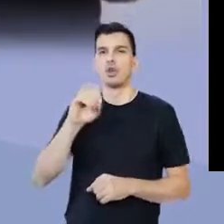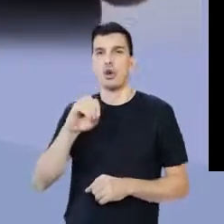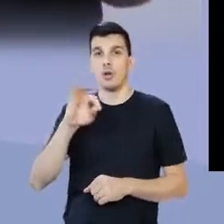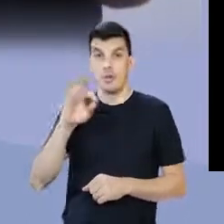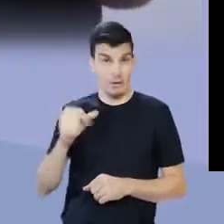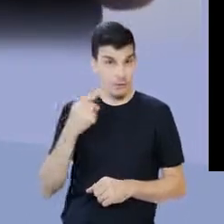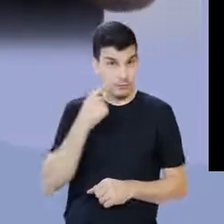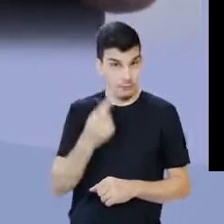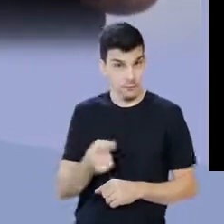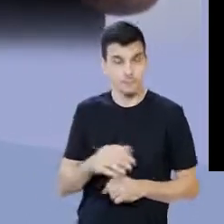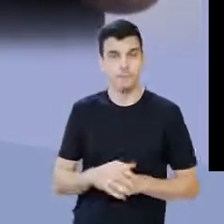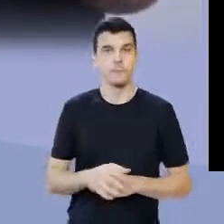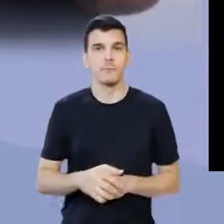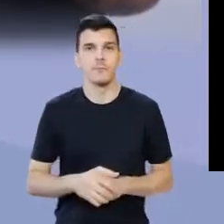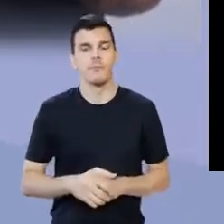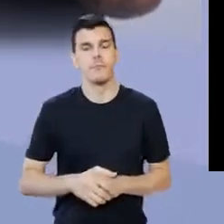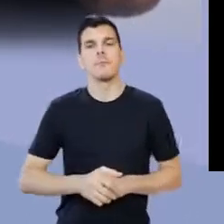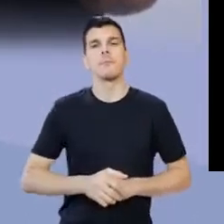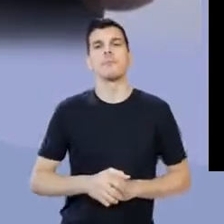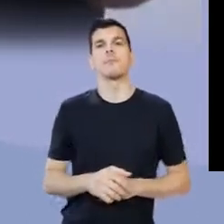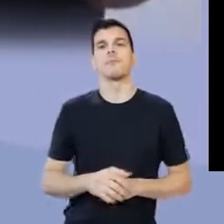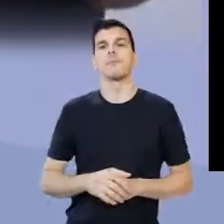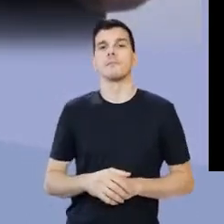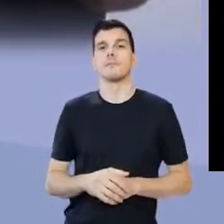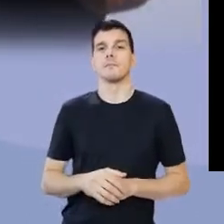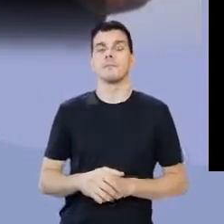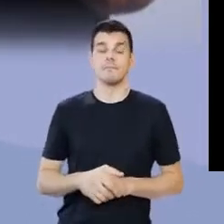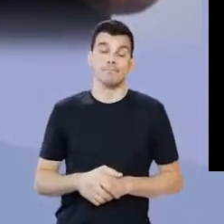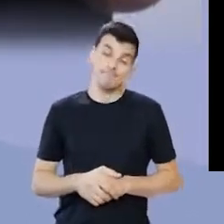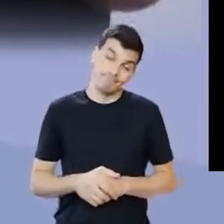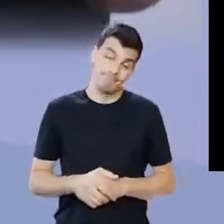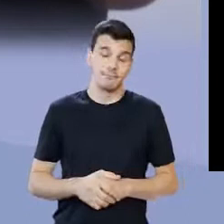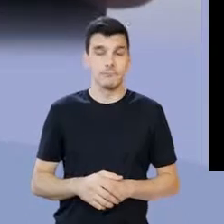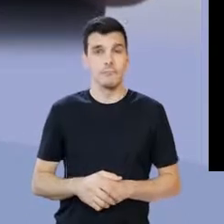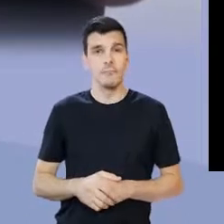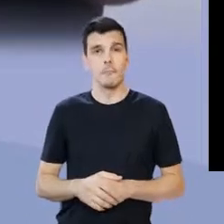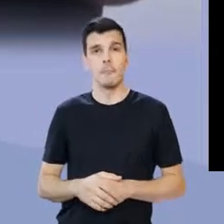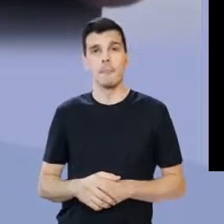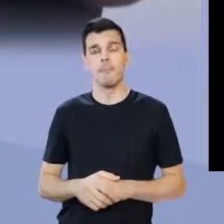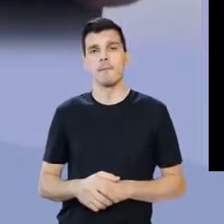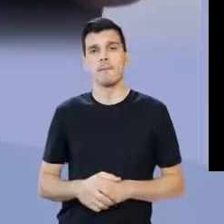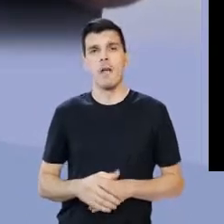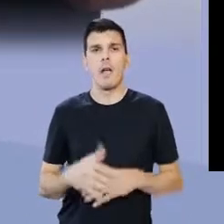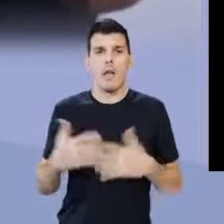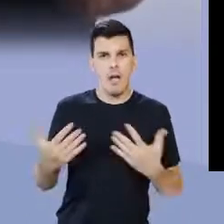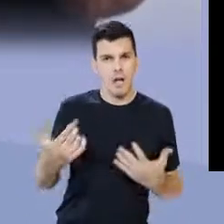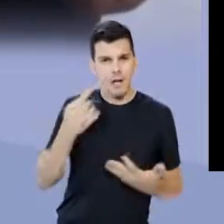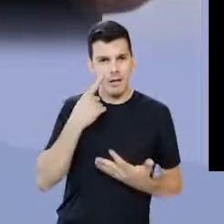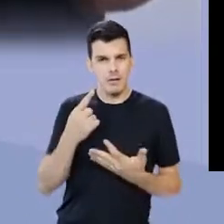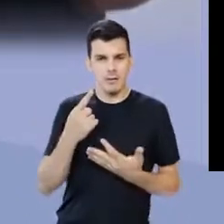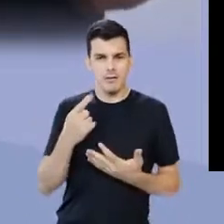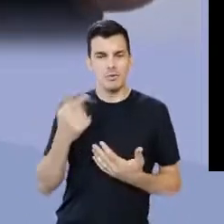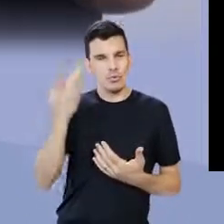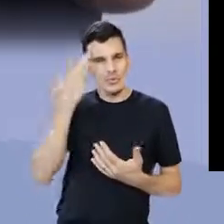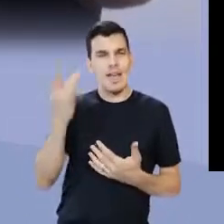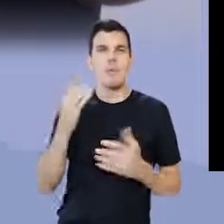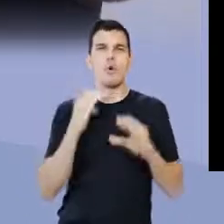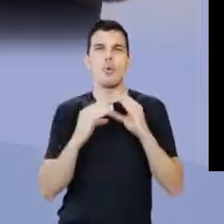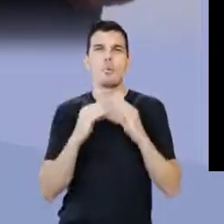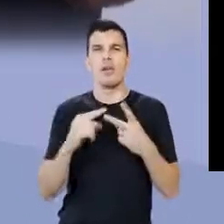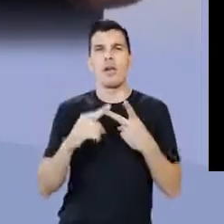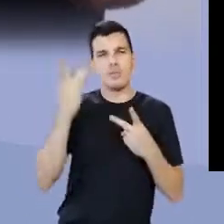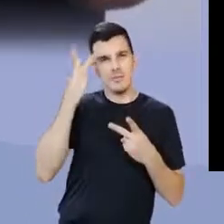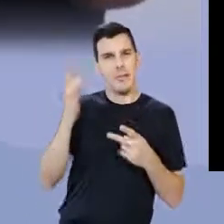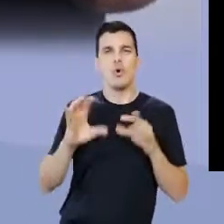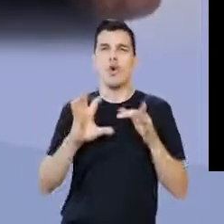Aquele que olha para o próprio umbigo é o que a gente chama de idiota. Idiota seria o analfabeto político. Aquele que fala que não